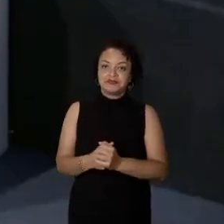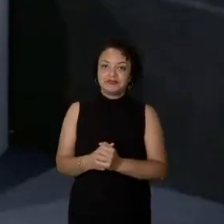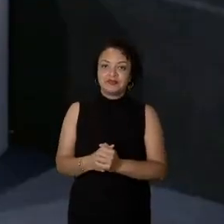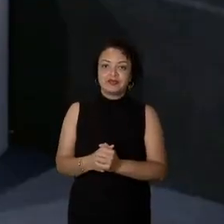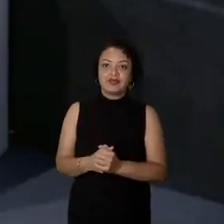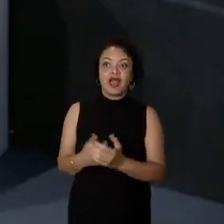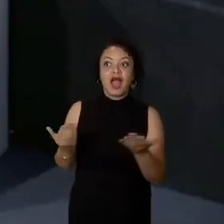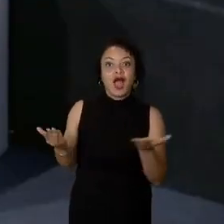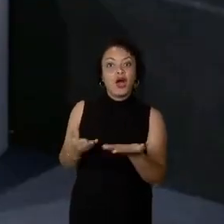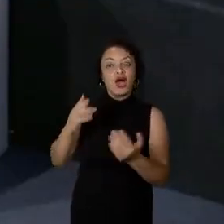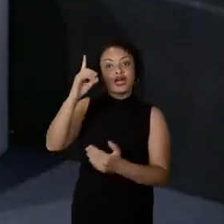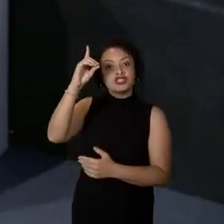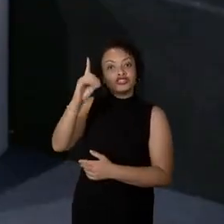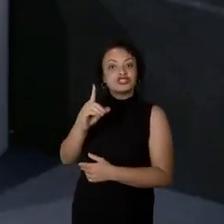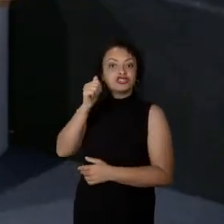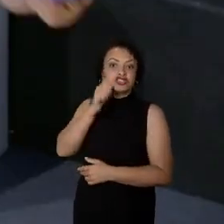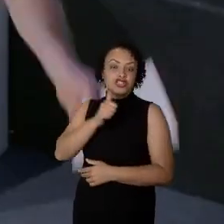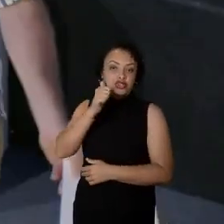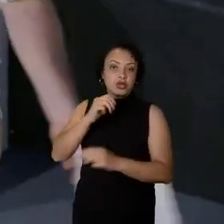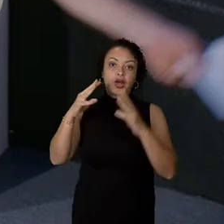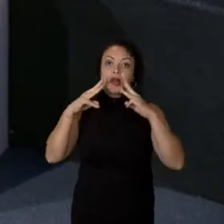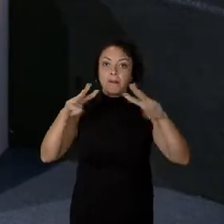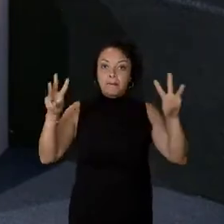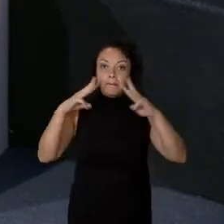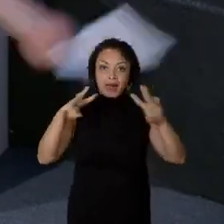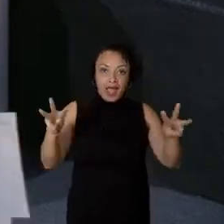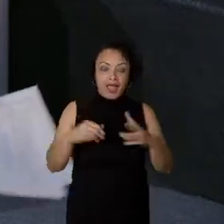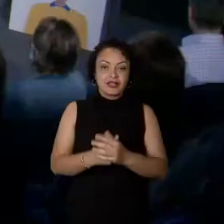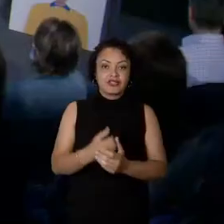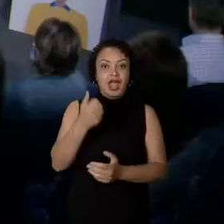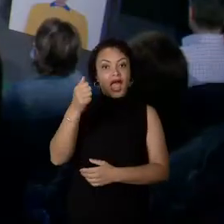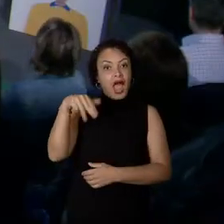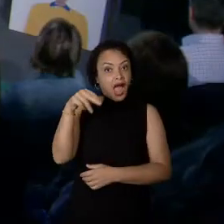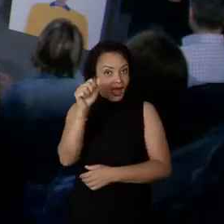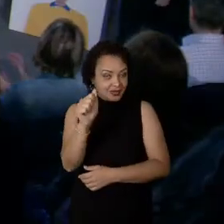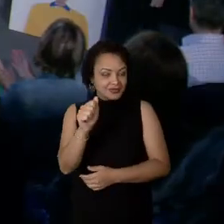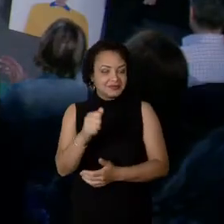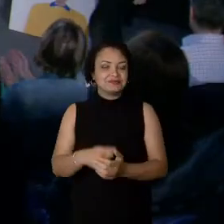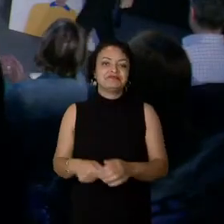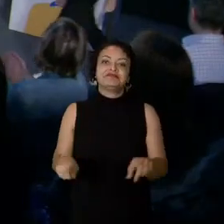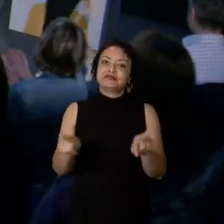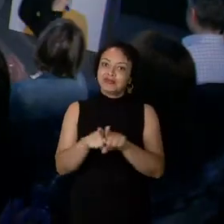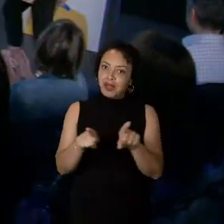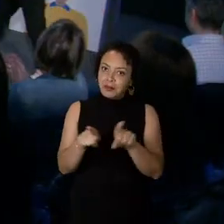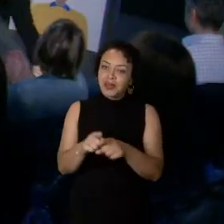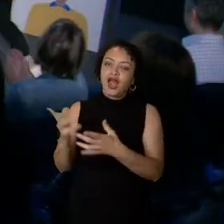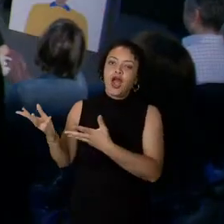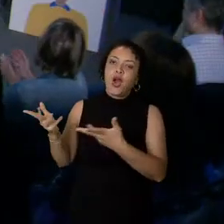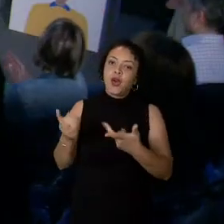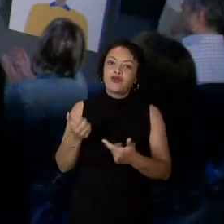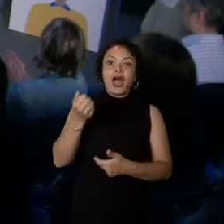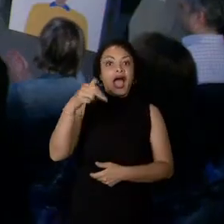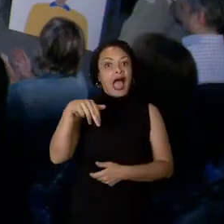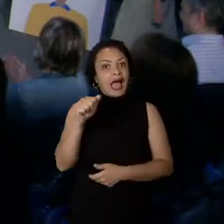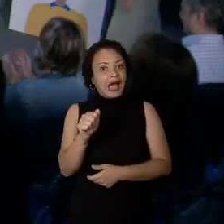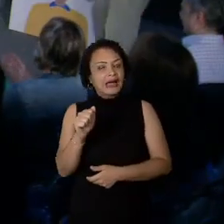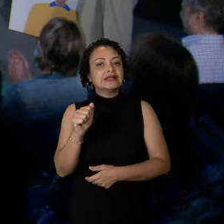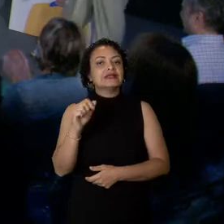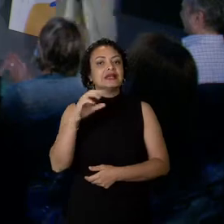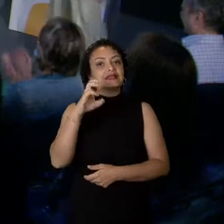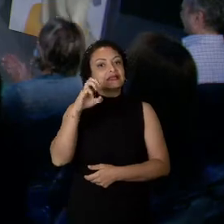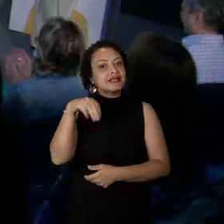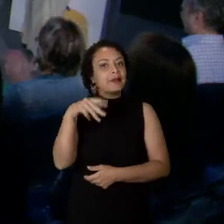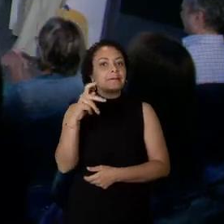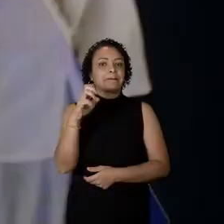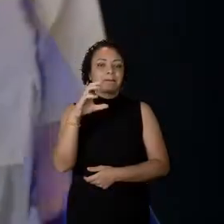convidar ao palco a diretora de marketing corporativo da Samsung Brasil, Ana Karina, e também convido Ana Helena, do Sempec,